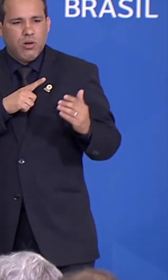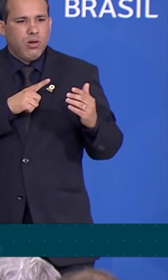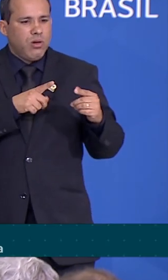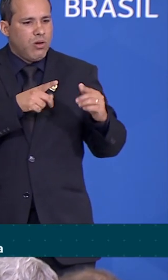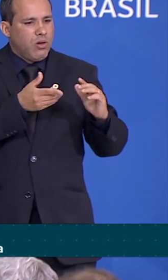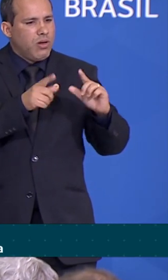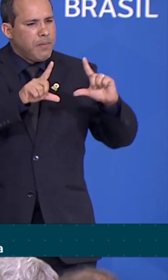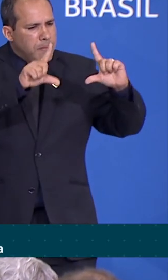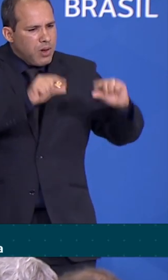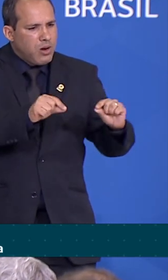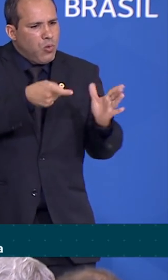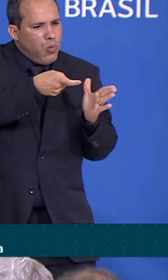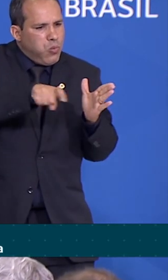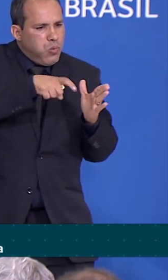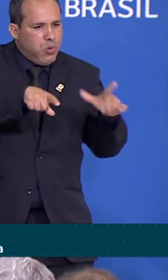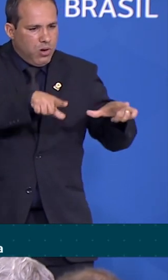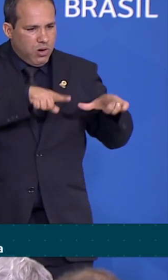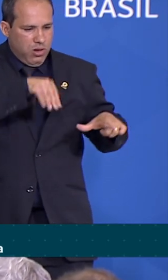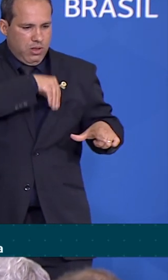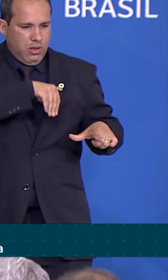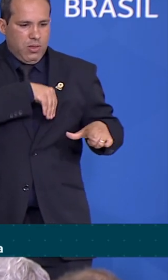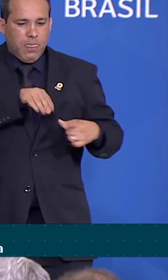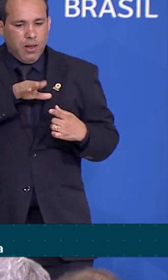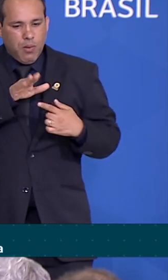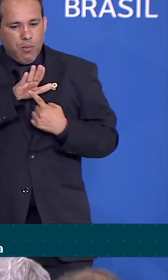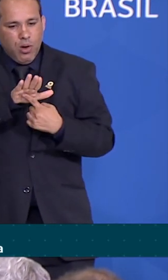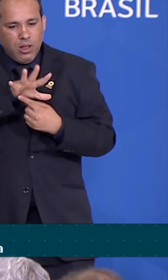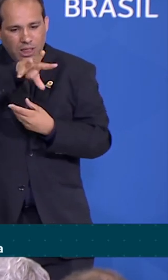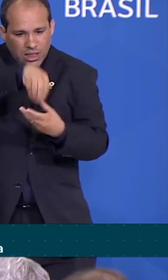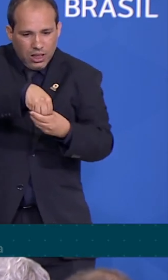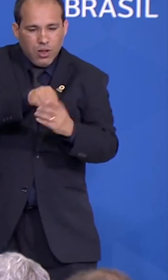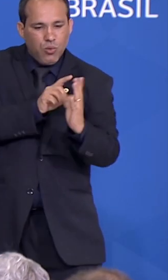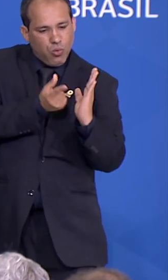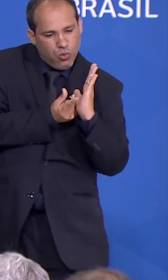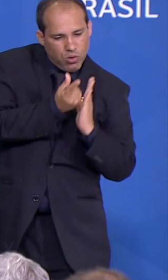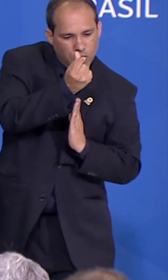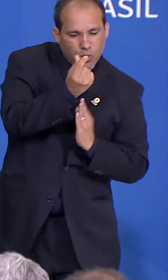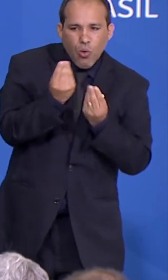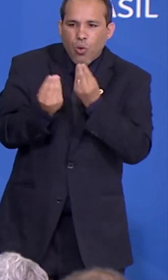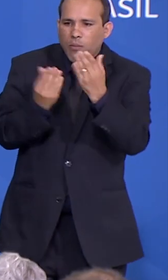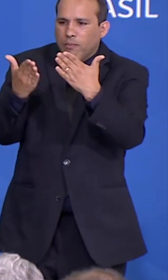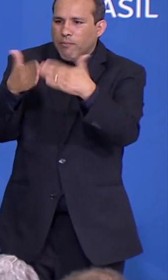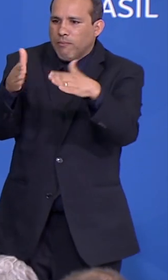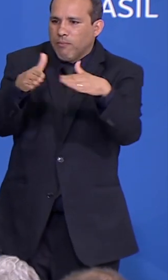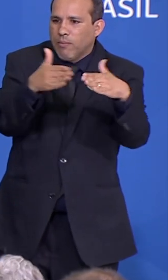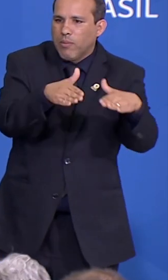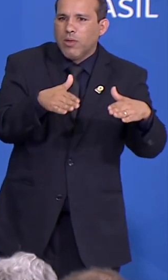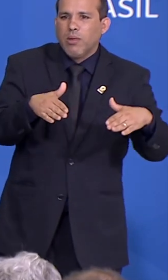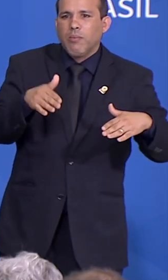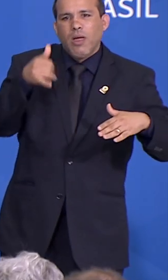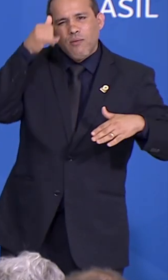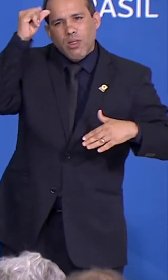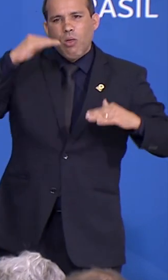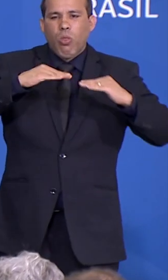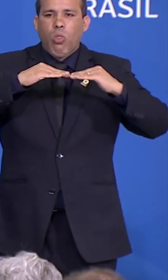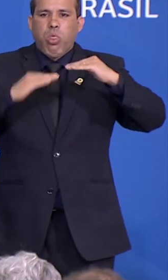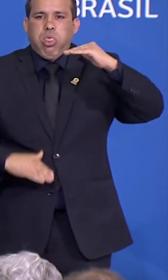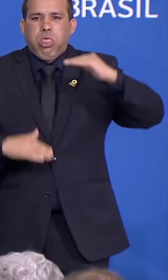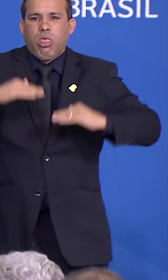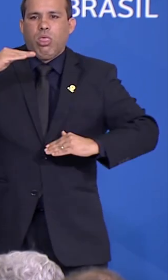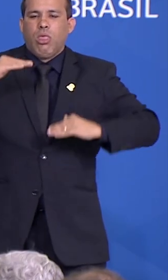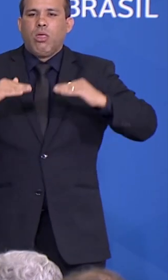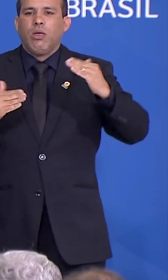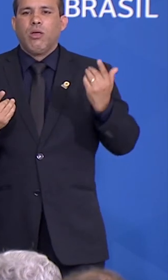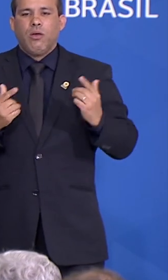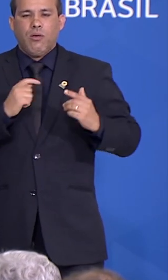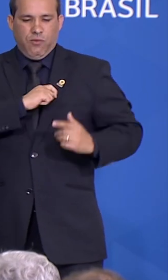Folha com responsabilidade, apontando dentro do orçamento a contrapartida adequada para não haver desequilíbrio fiscal, porque esse